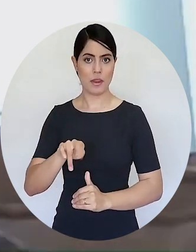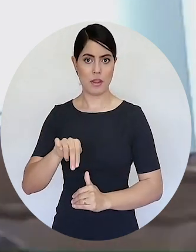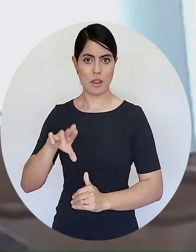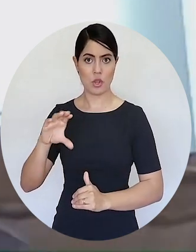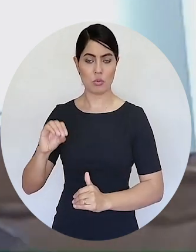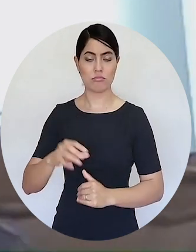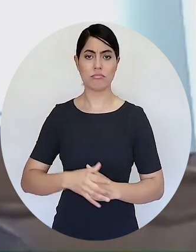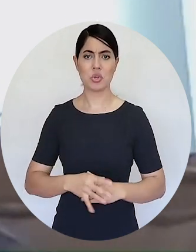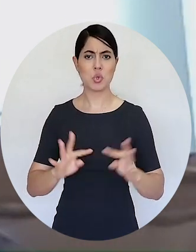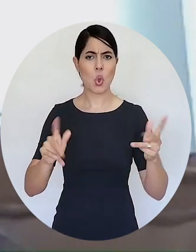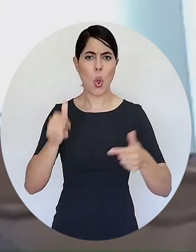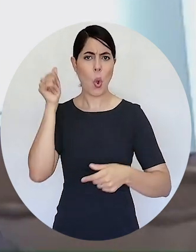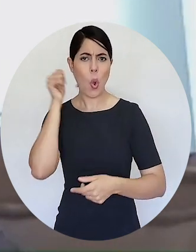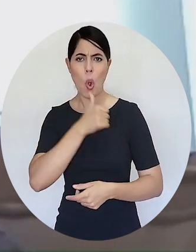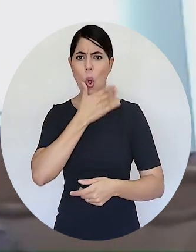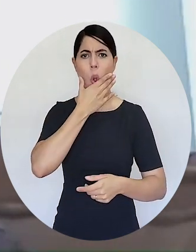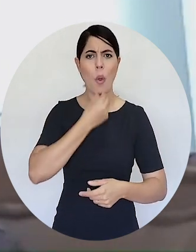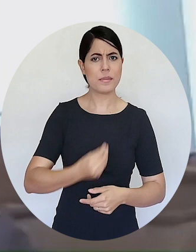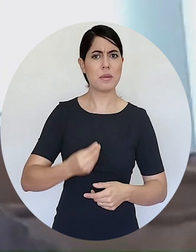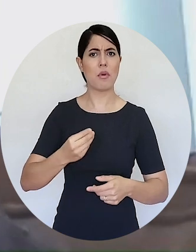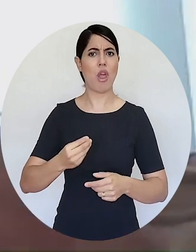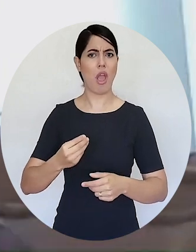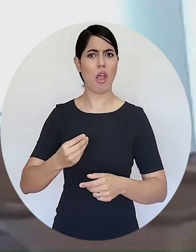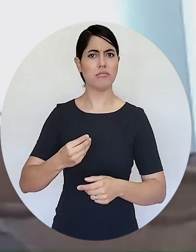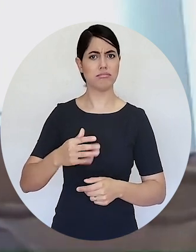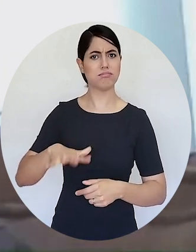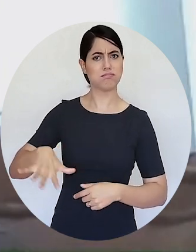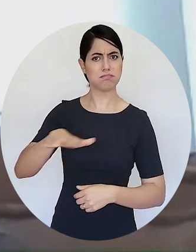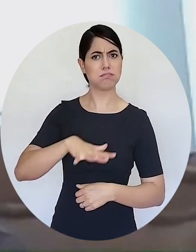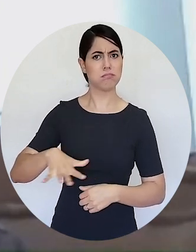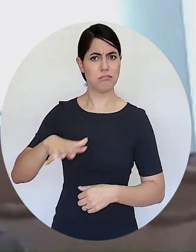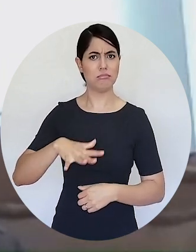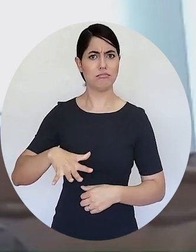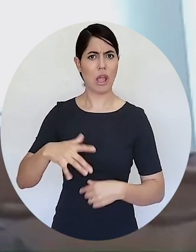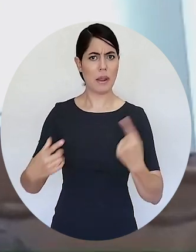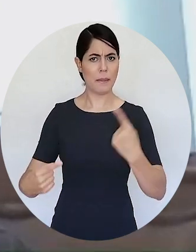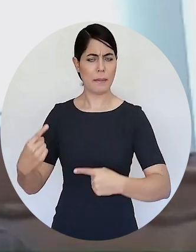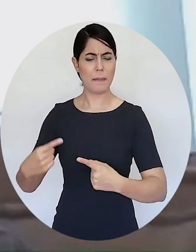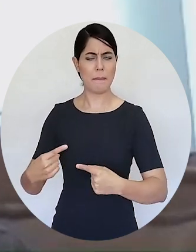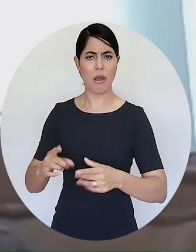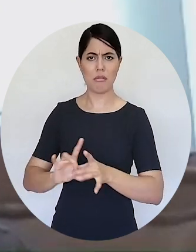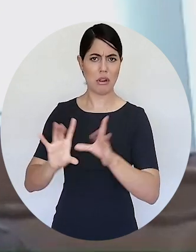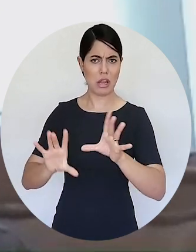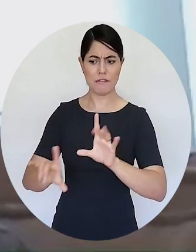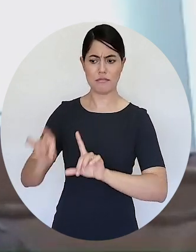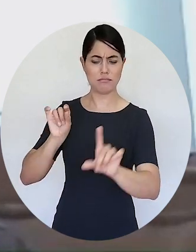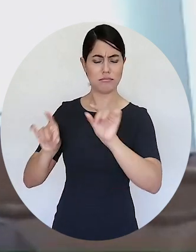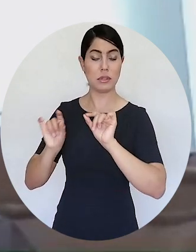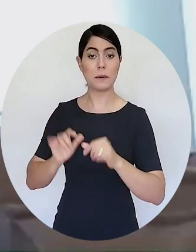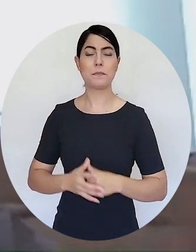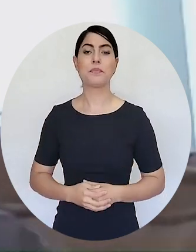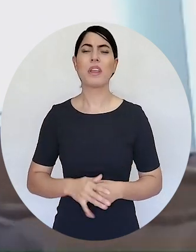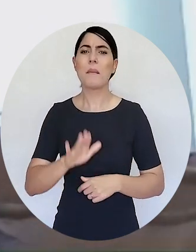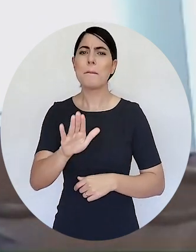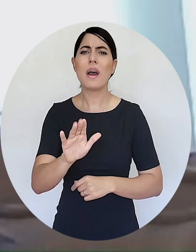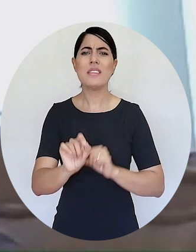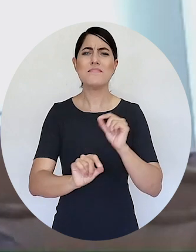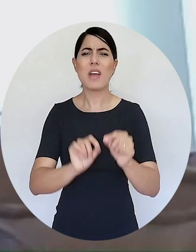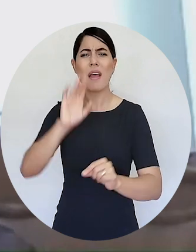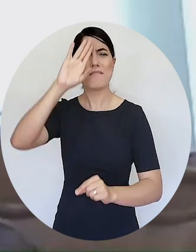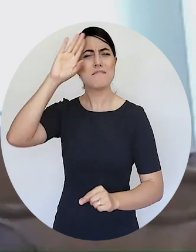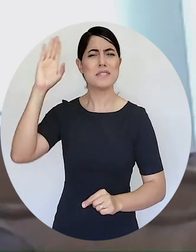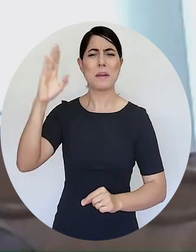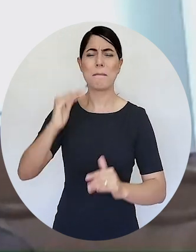das suas representantes, né, de forma igualitária, paritária. Agora, a democracia é algo muito